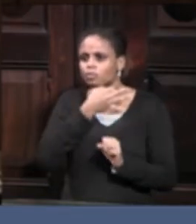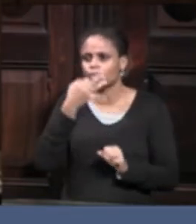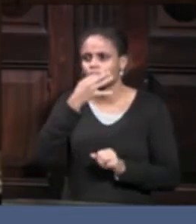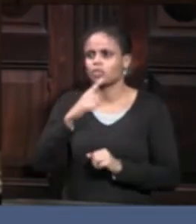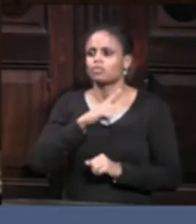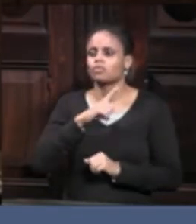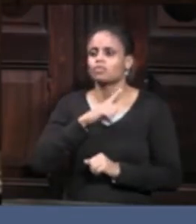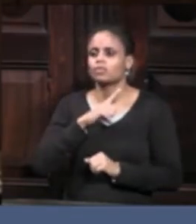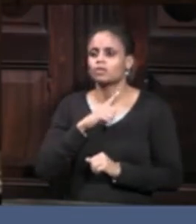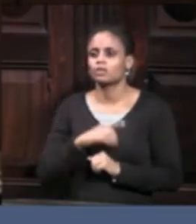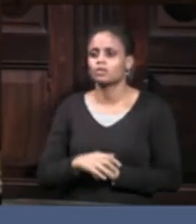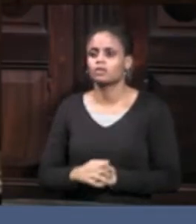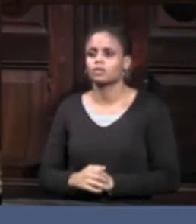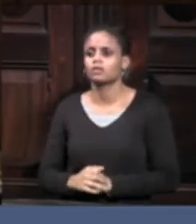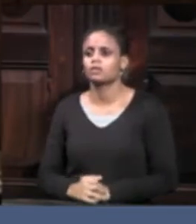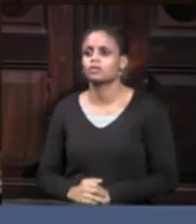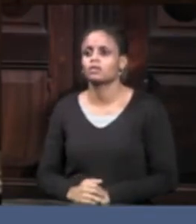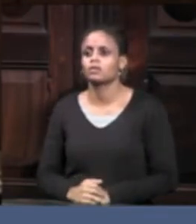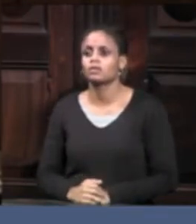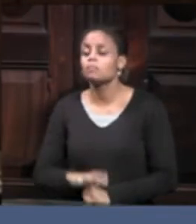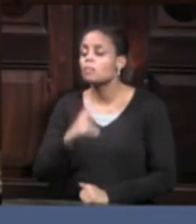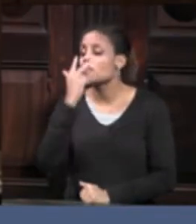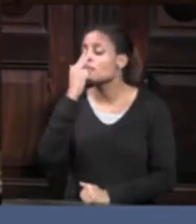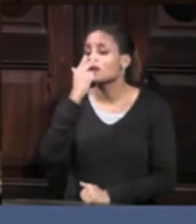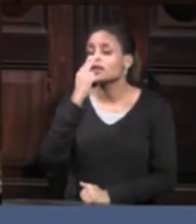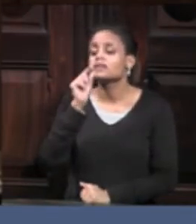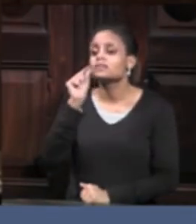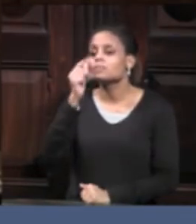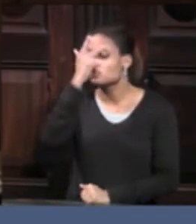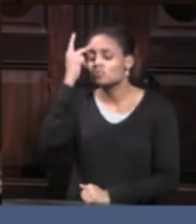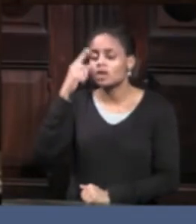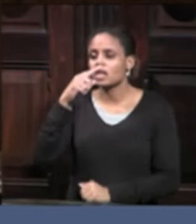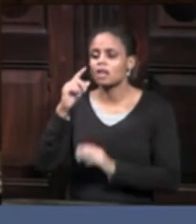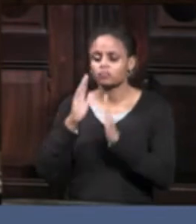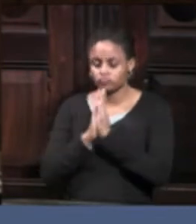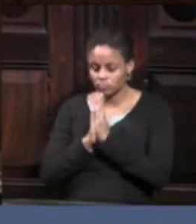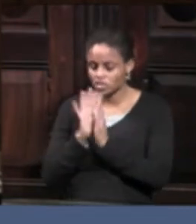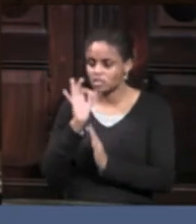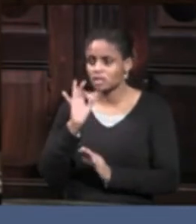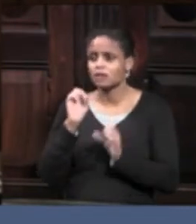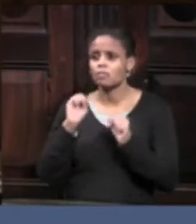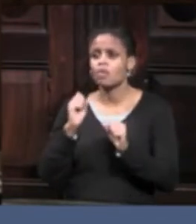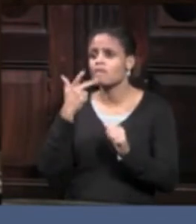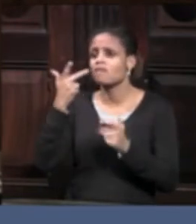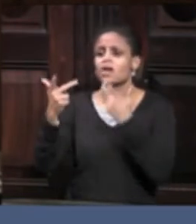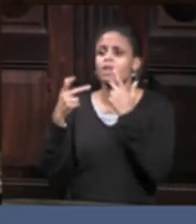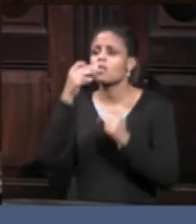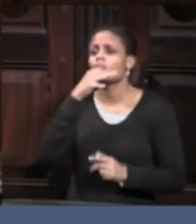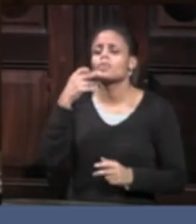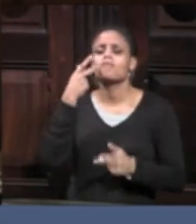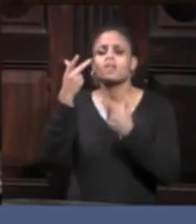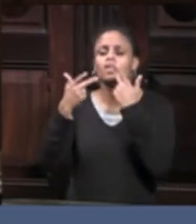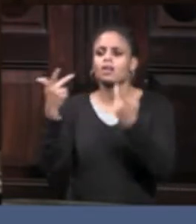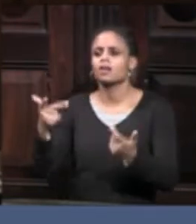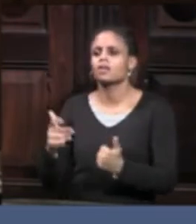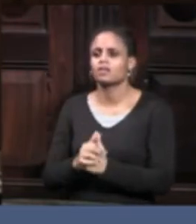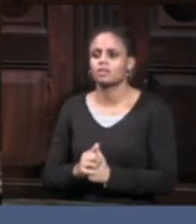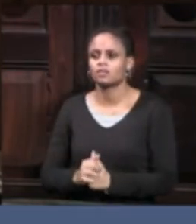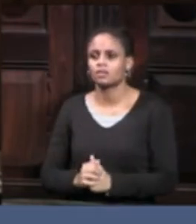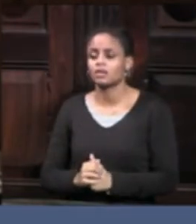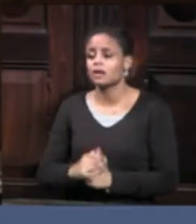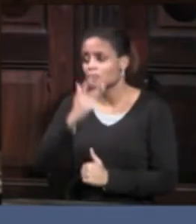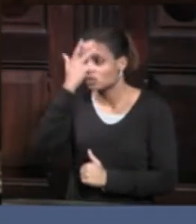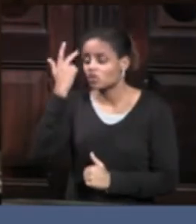parece ser é que só quem não reza pode falar. Só quem não reza pode dizer o que pensa, pode defender, porque